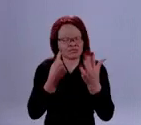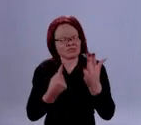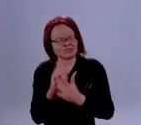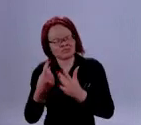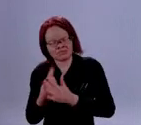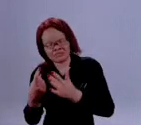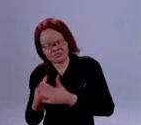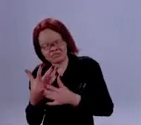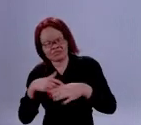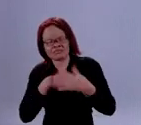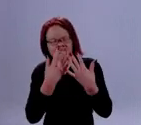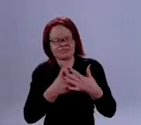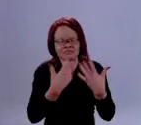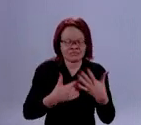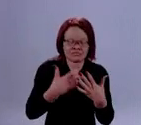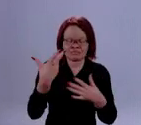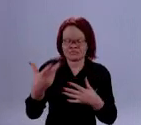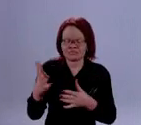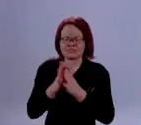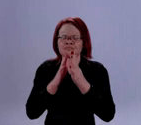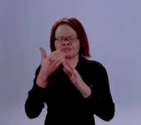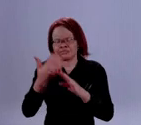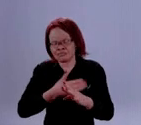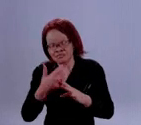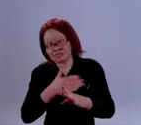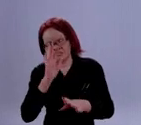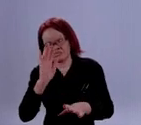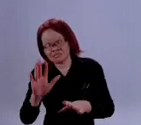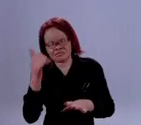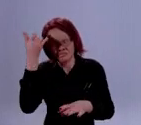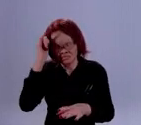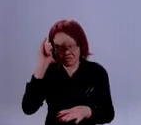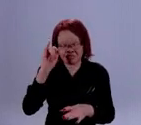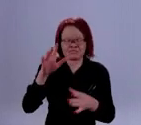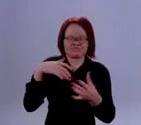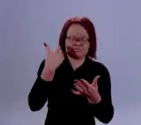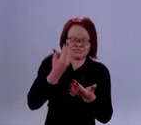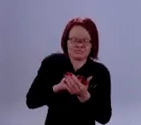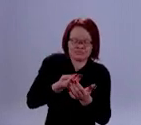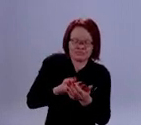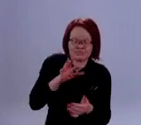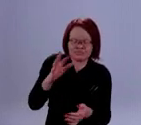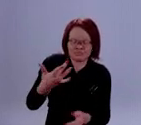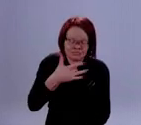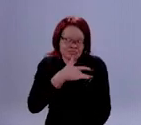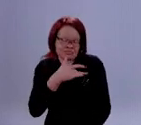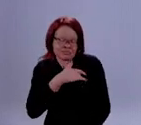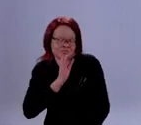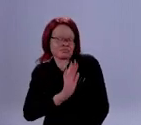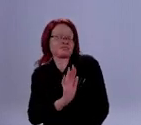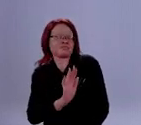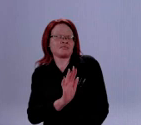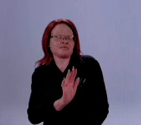todos ou quase todos os dias as suas experiências ideias e opiniões ou